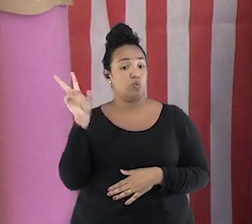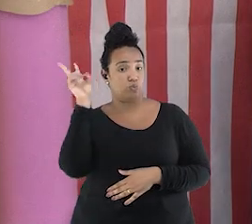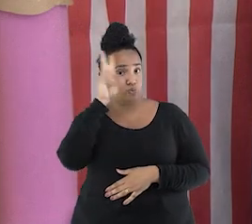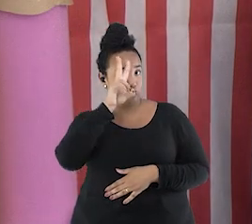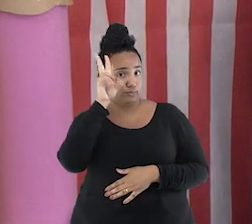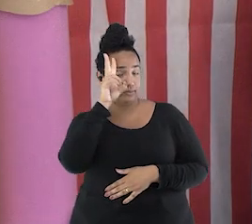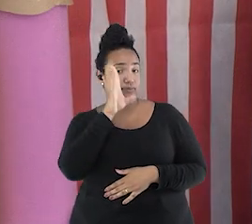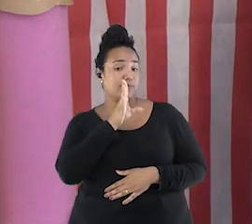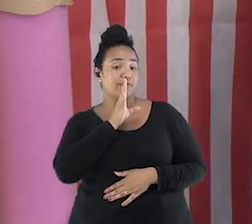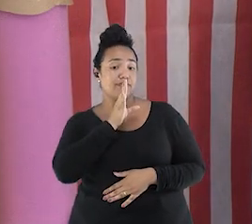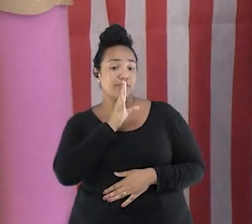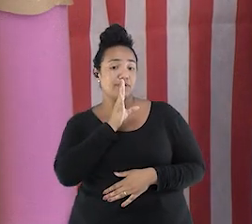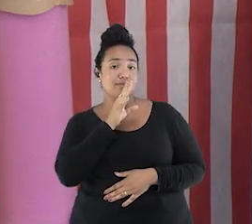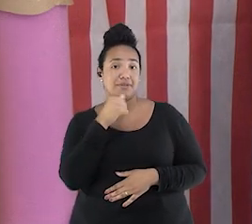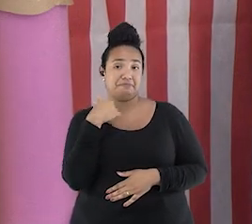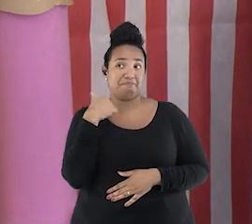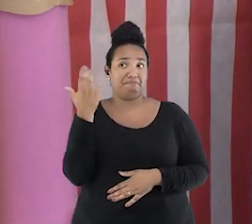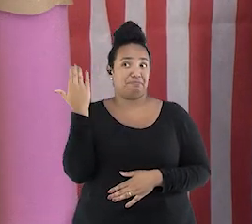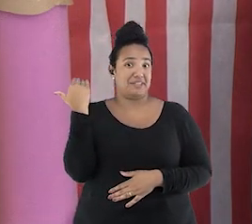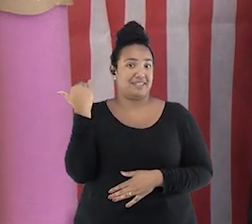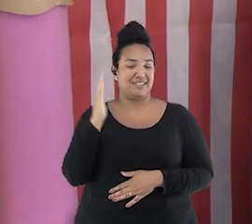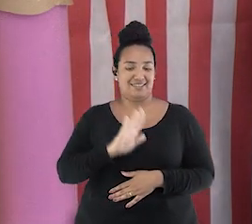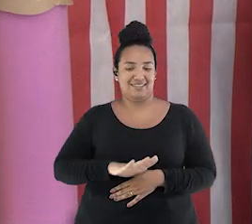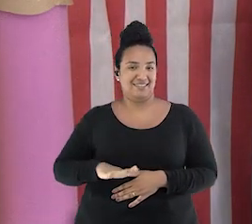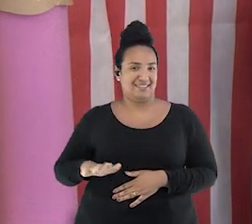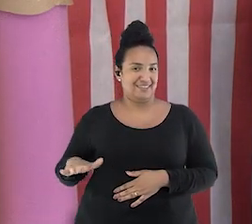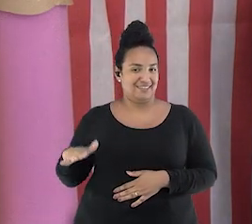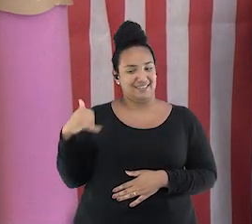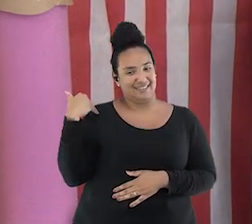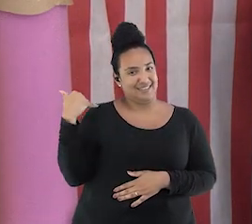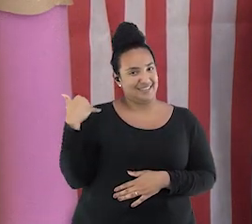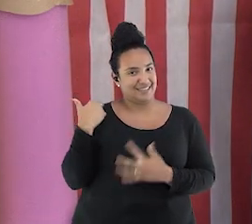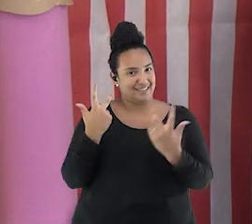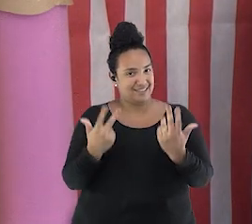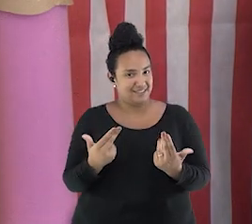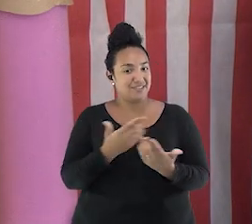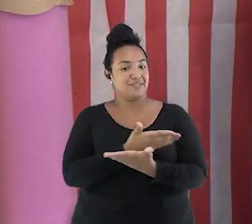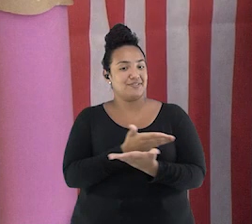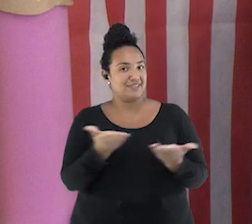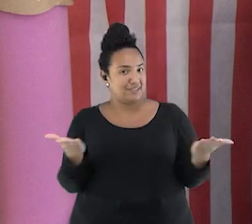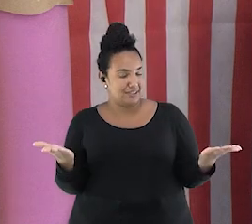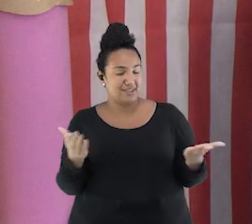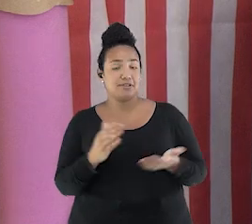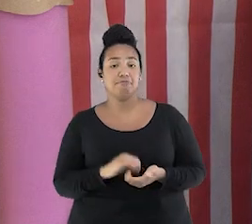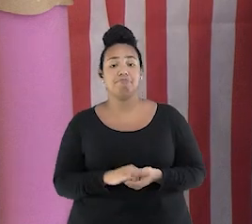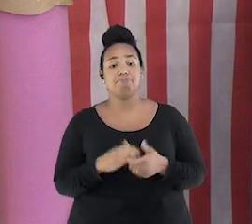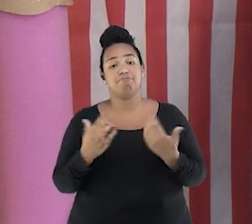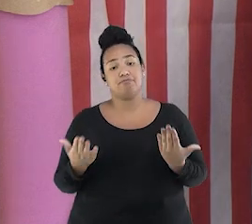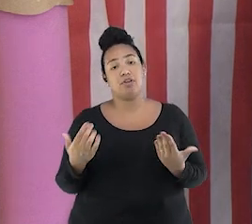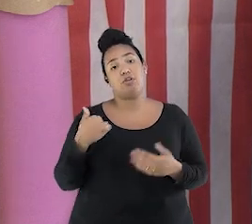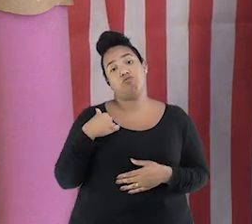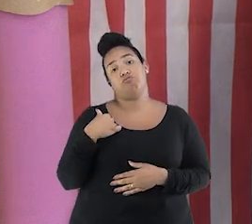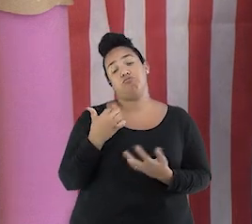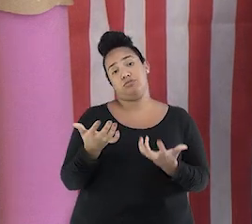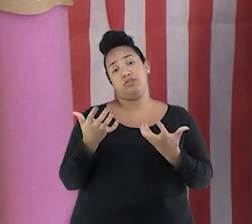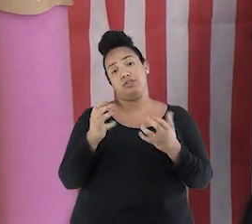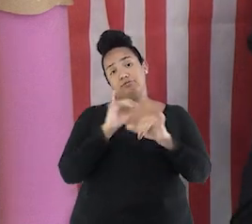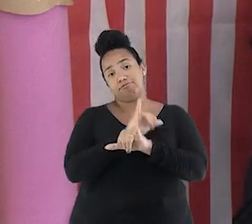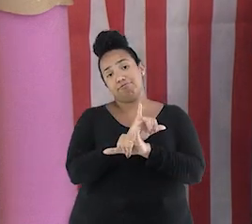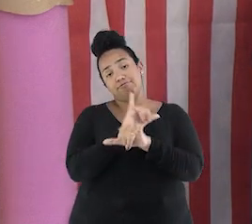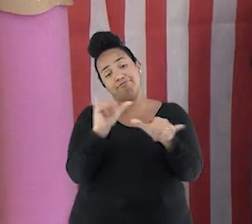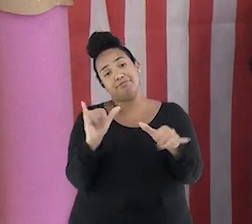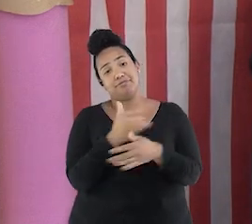história quando eu era da idade de vocês e até hoje lembro dela. Então, gostaria de compartilhar com